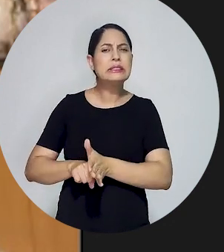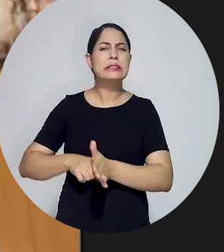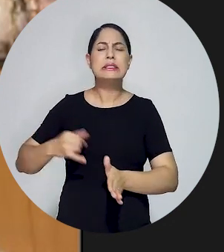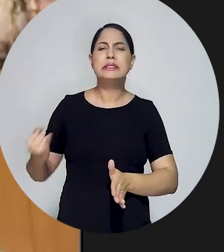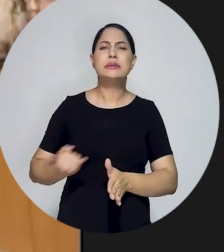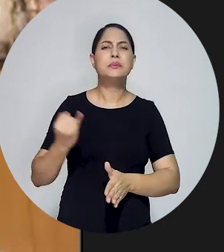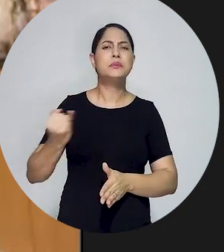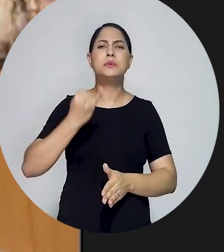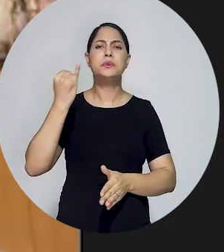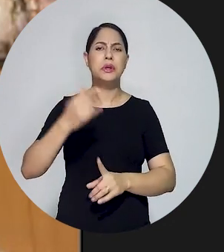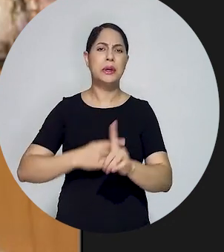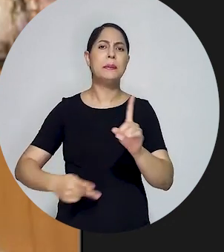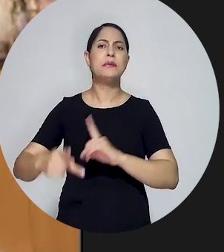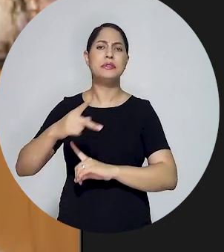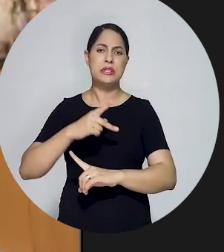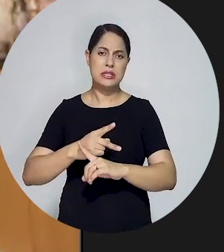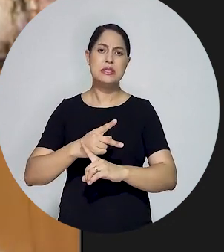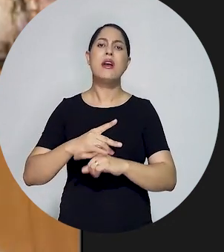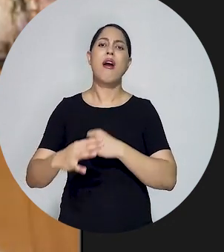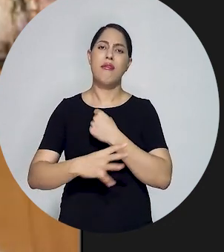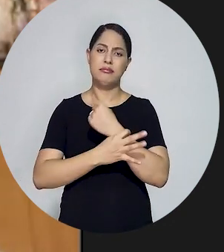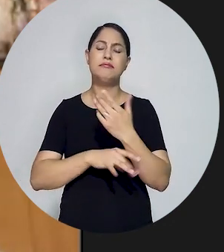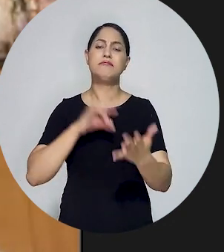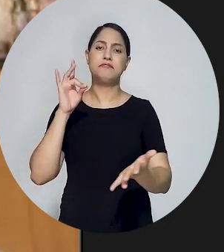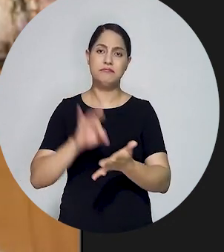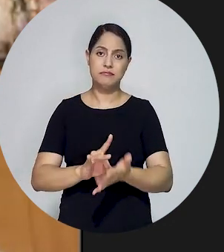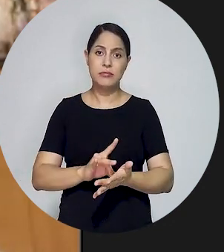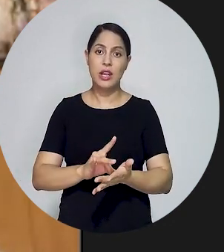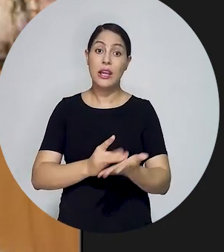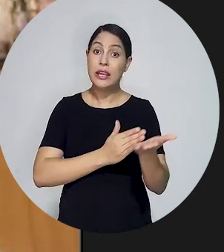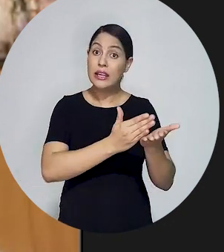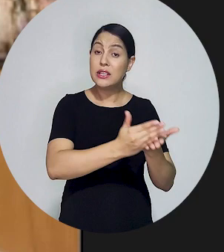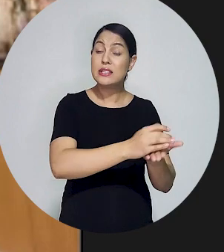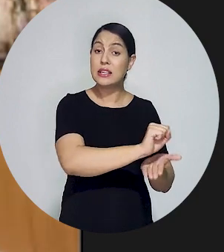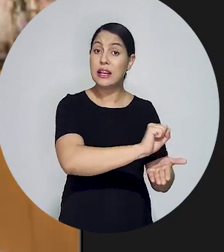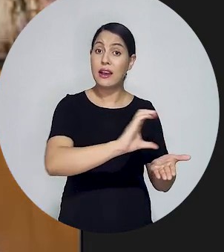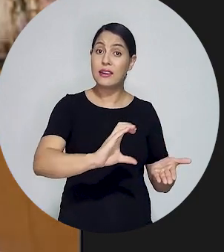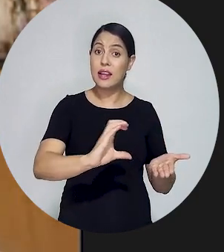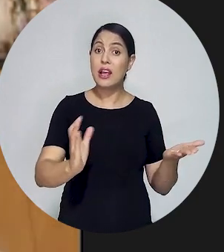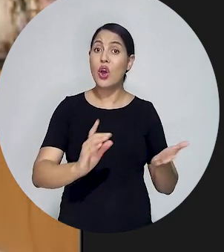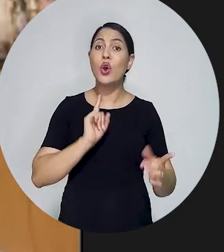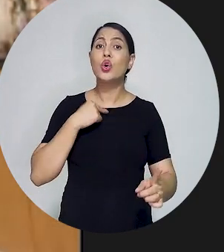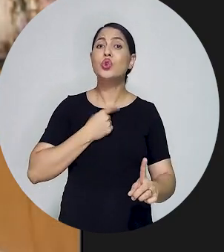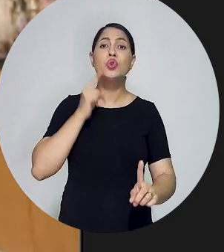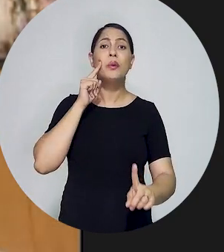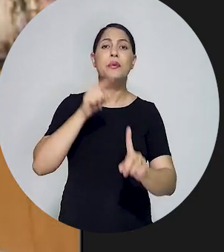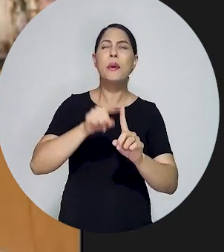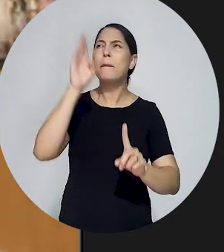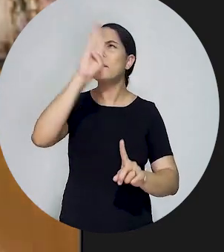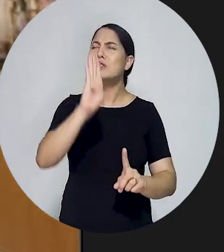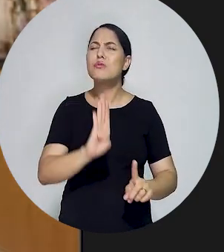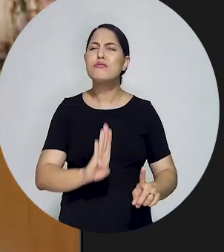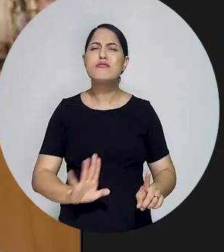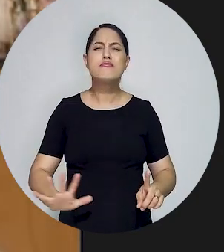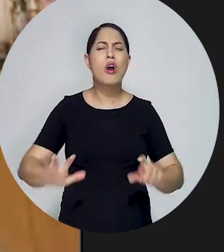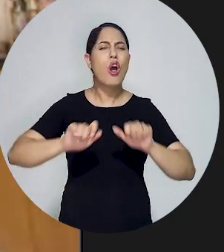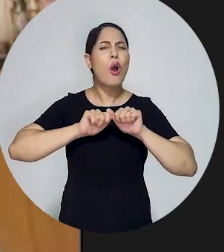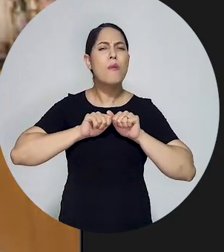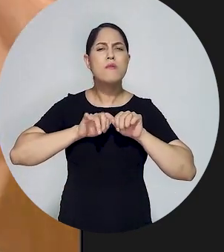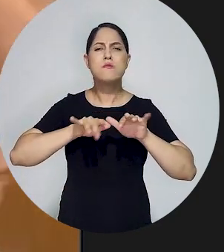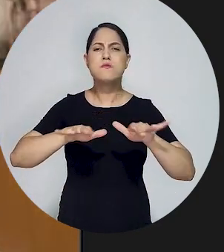advocacia previdenciária. É um projeto que começou em Santa Catarina e que a nossa ideia agora é expandir para todo o país. E como